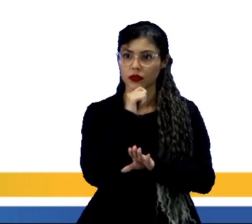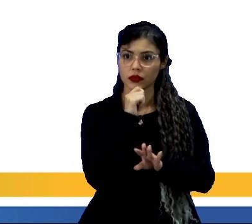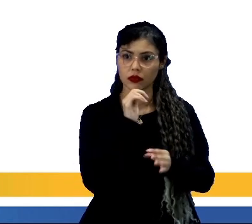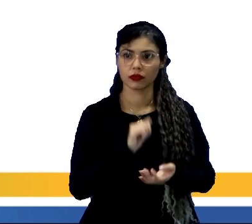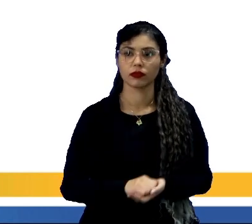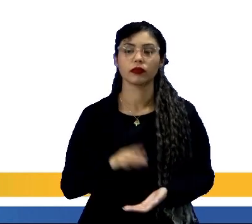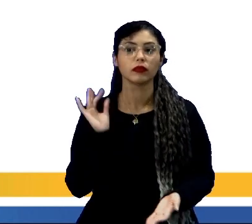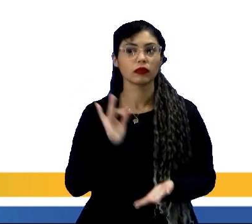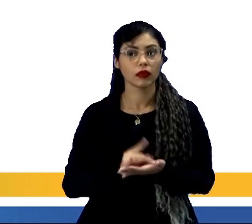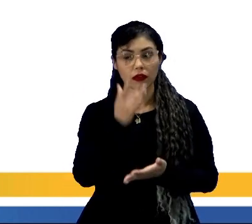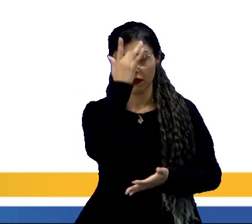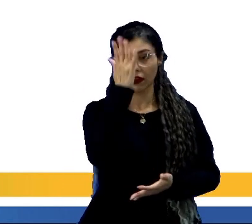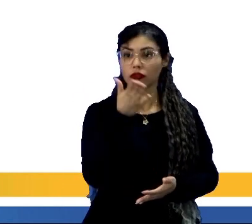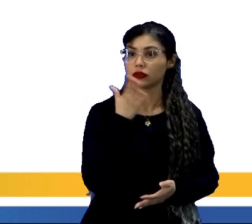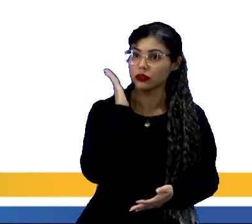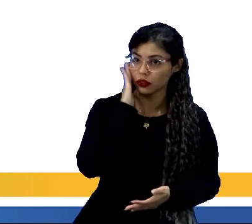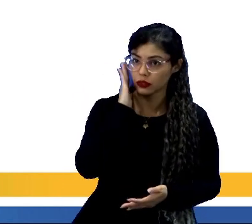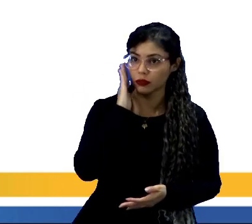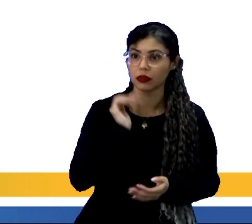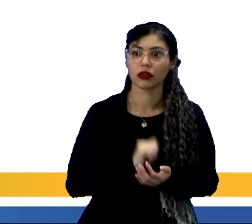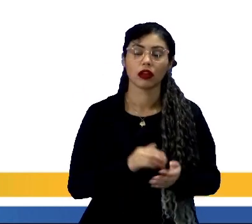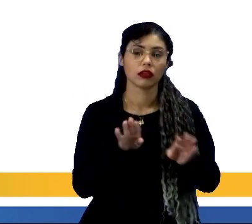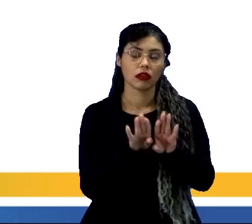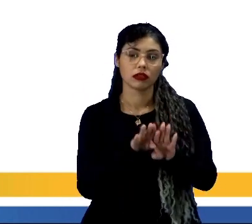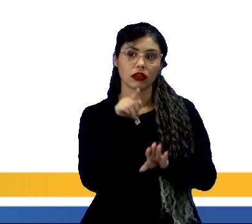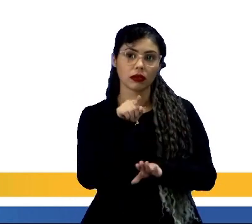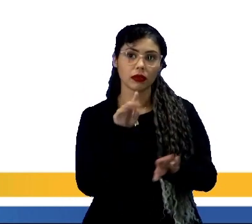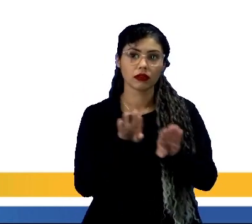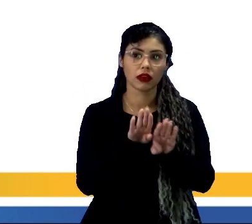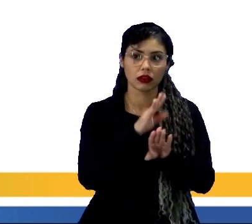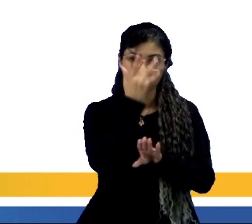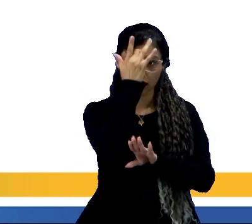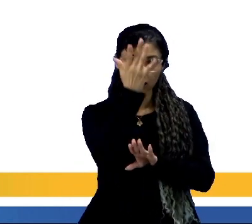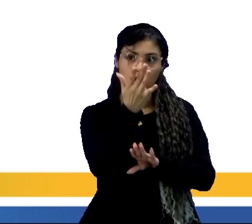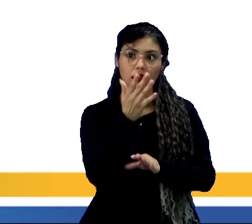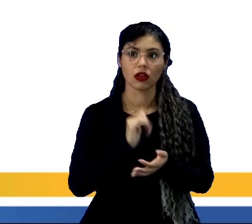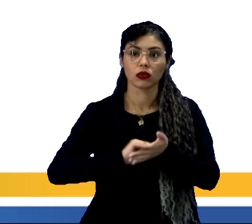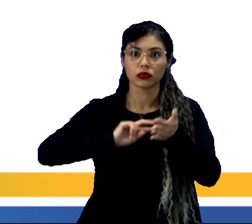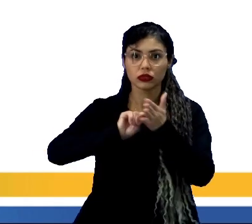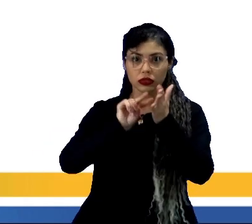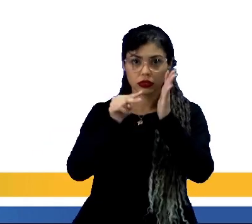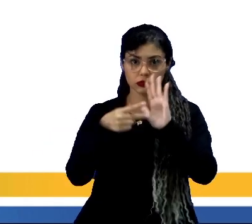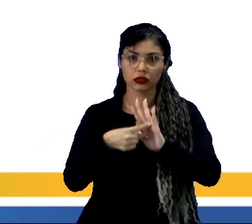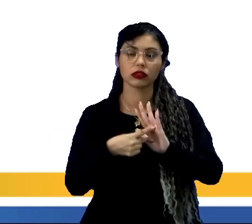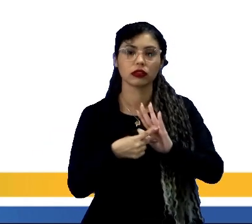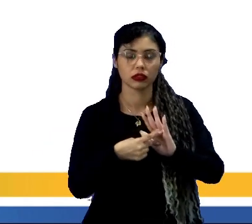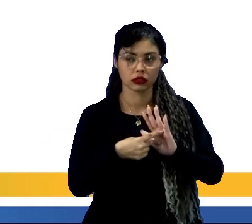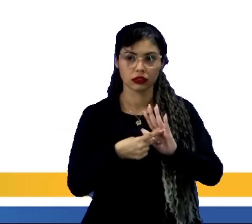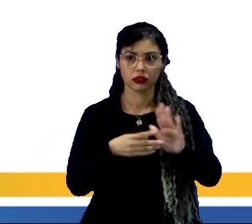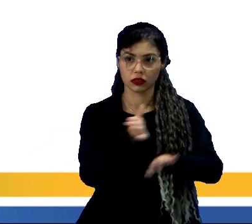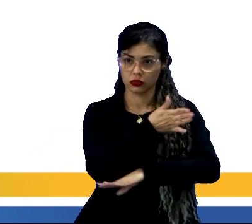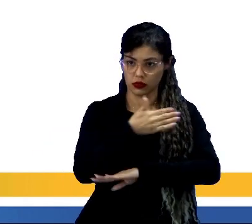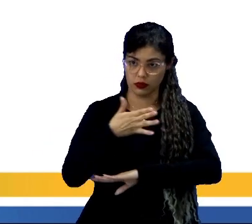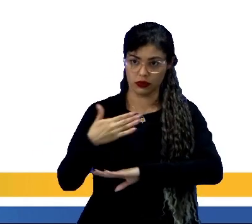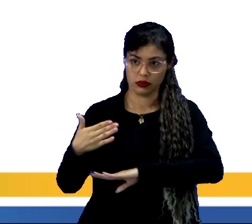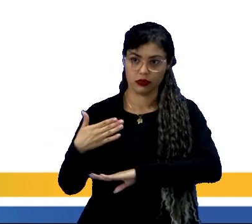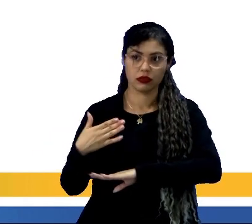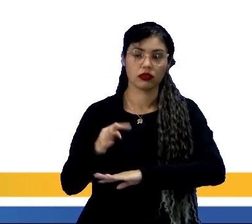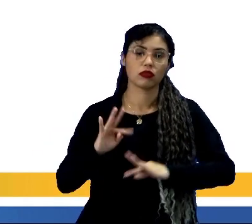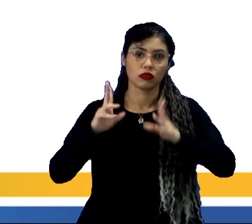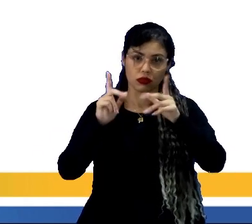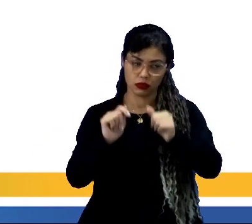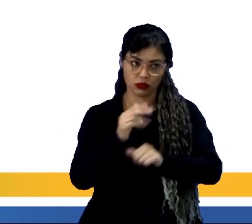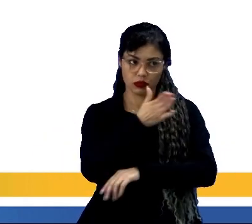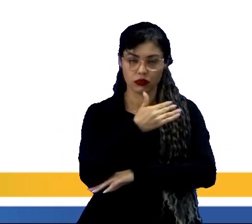né, de fácil compreensão, que você compreende com facilidade o significado dos peixes, né, com todo